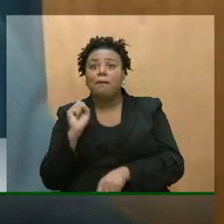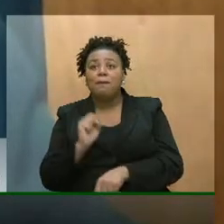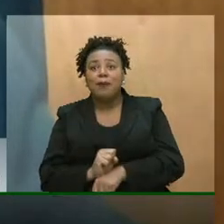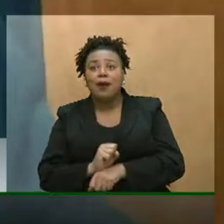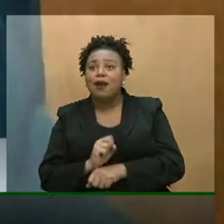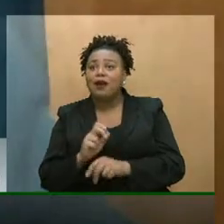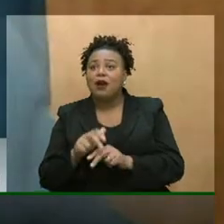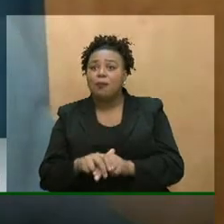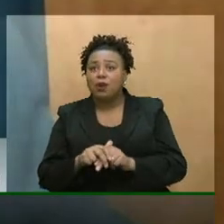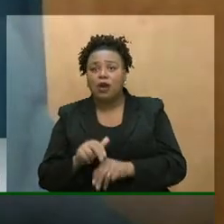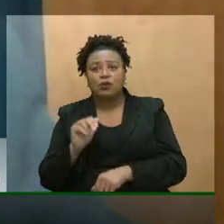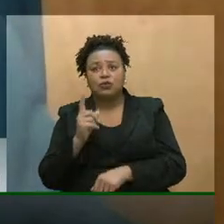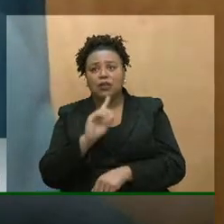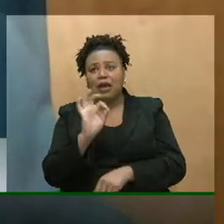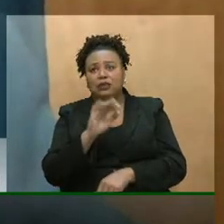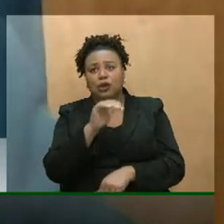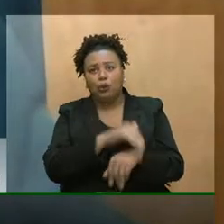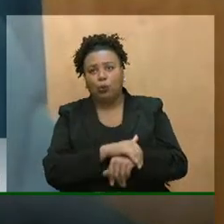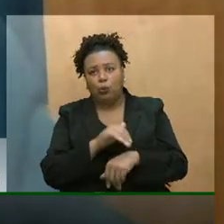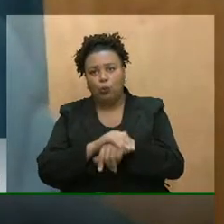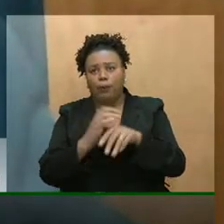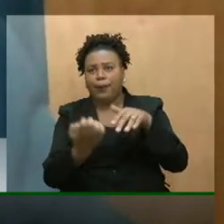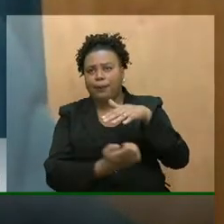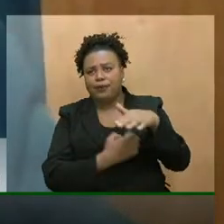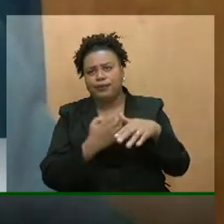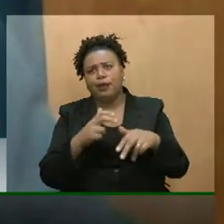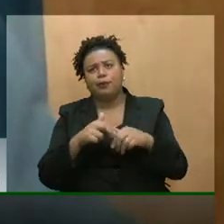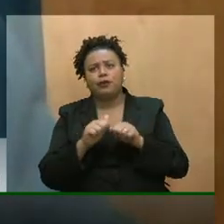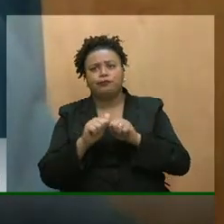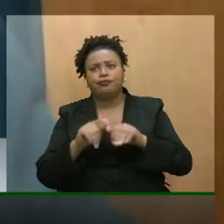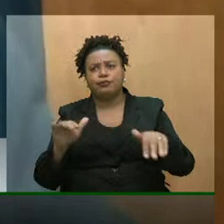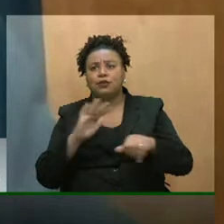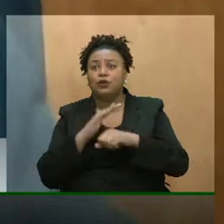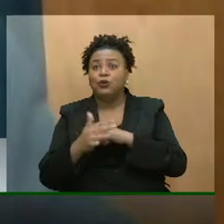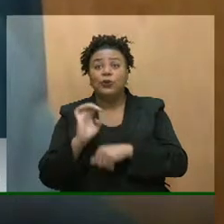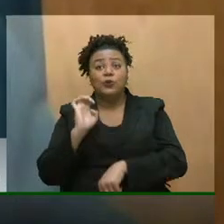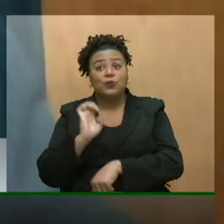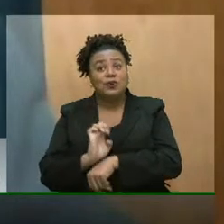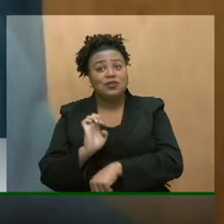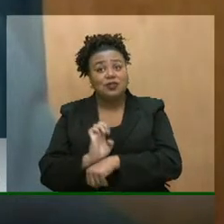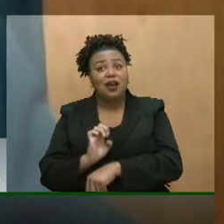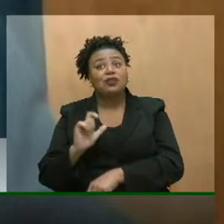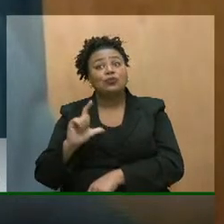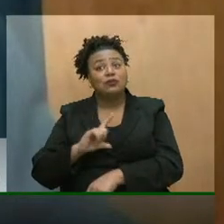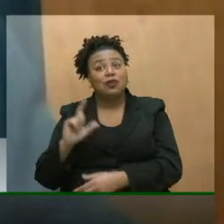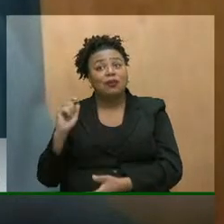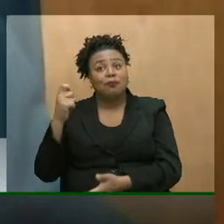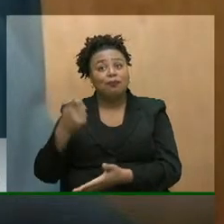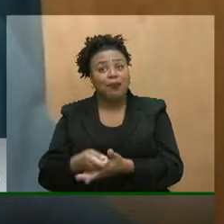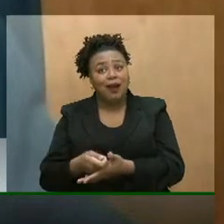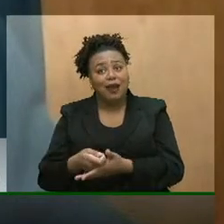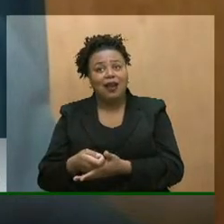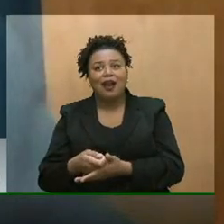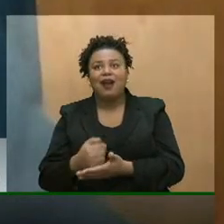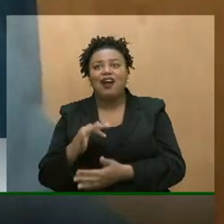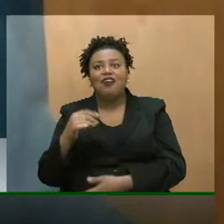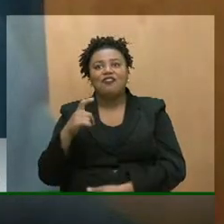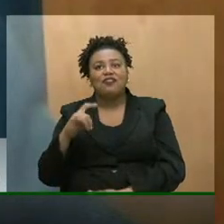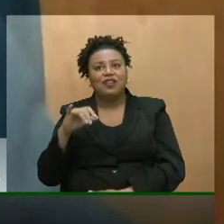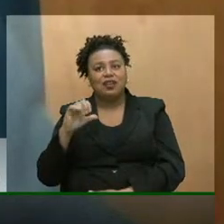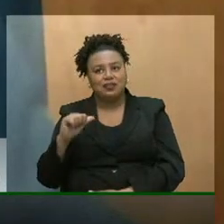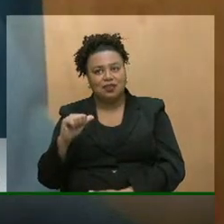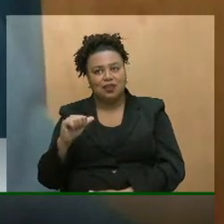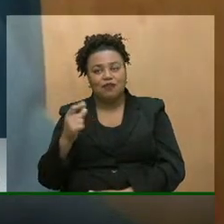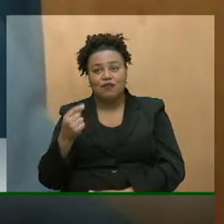não por culpa do empresário, como é o caso de agora devido à pandemia, o Estado deveria pagar uma parte fixa, e